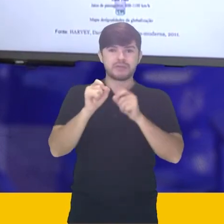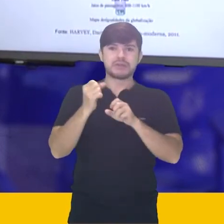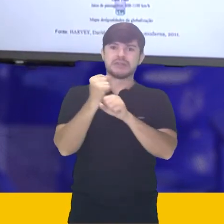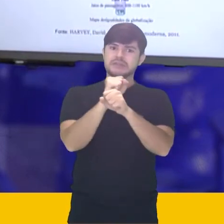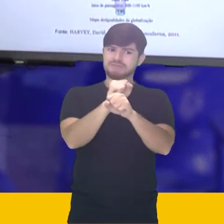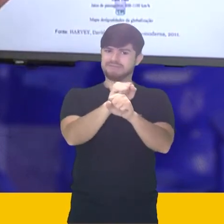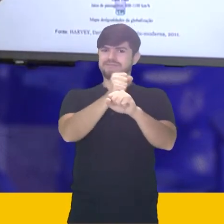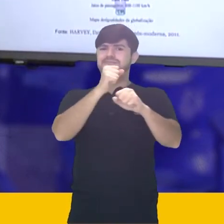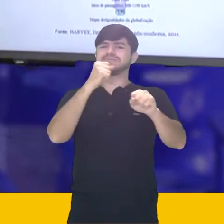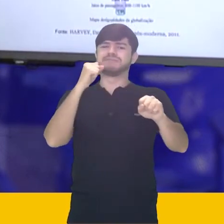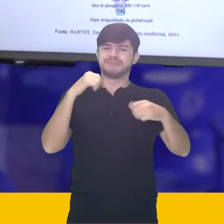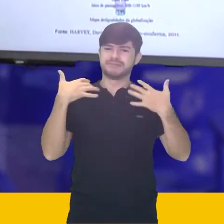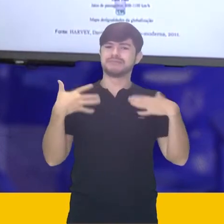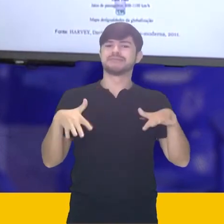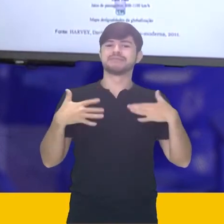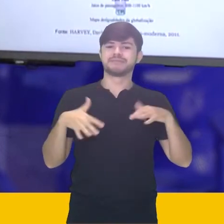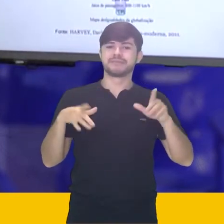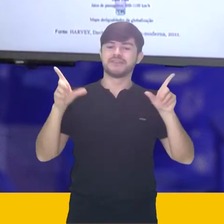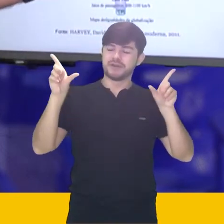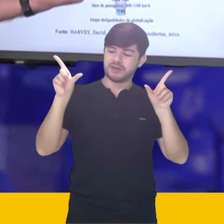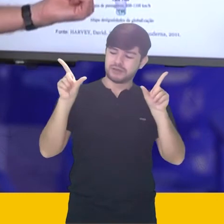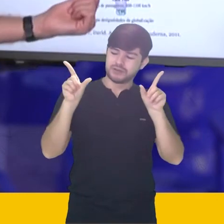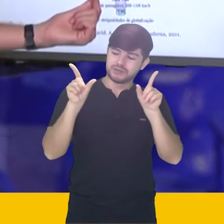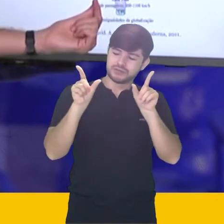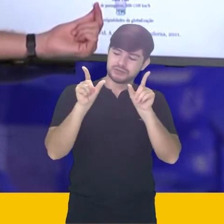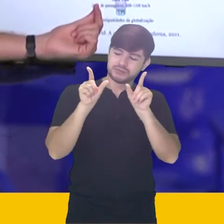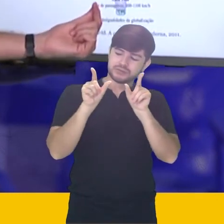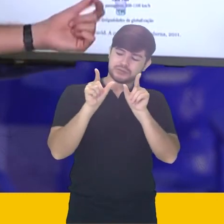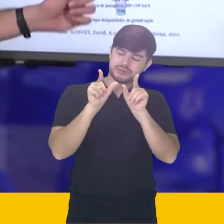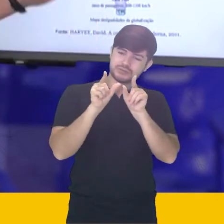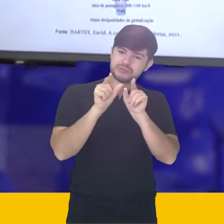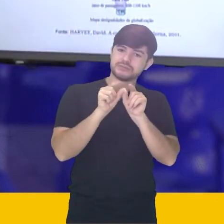né? E ele vai diminuindo.